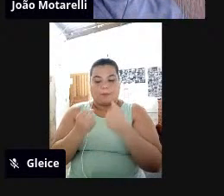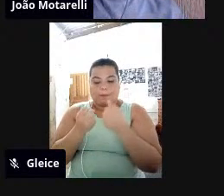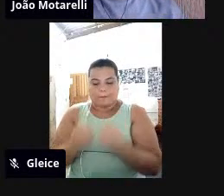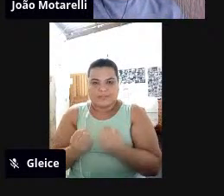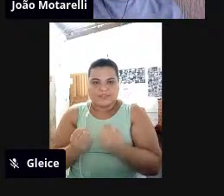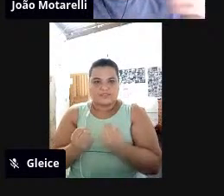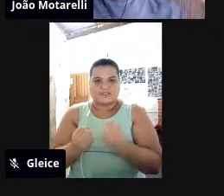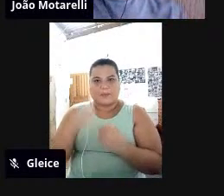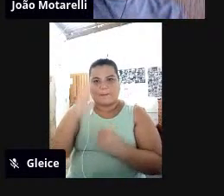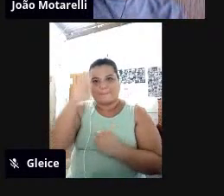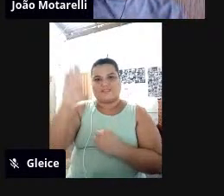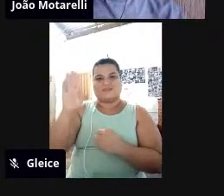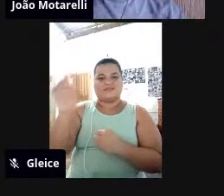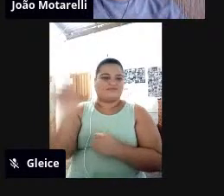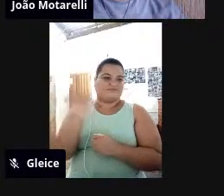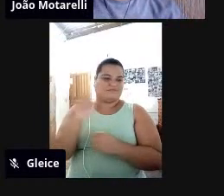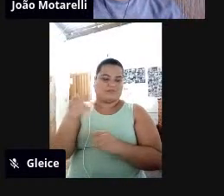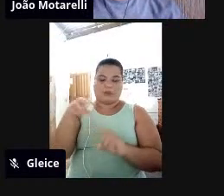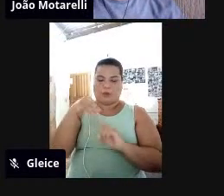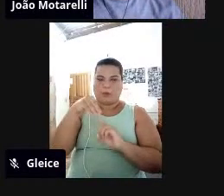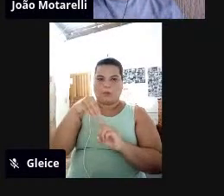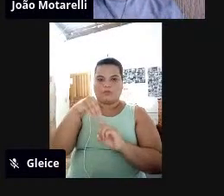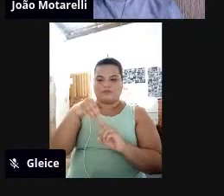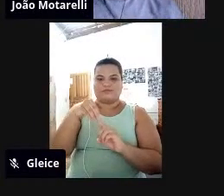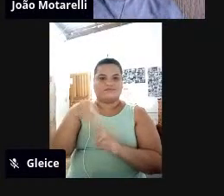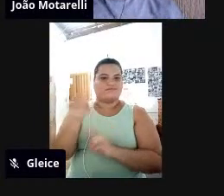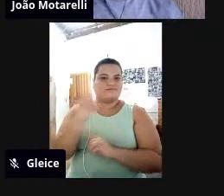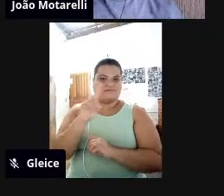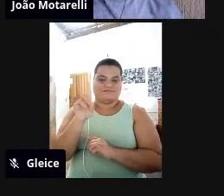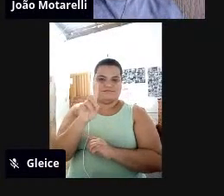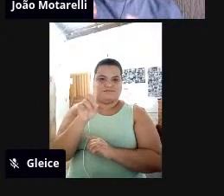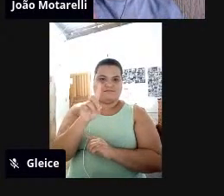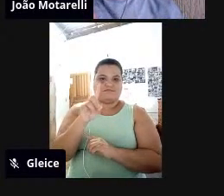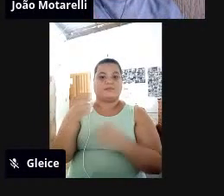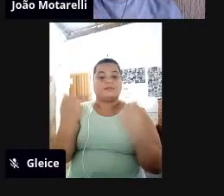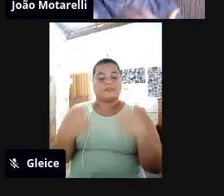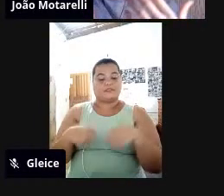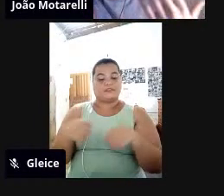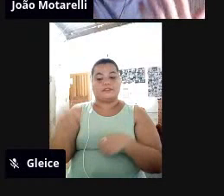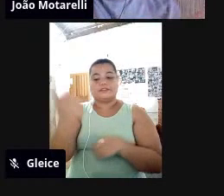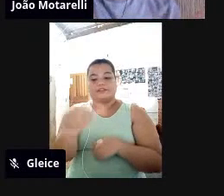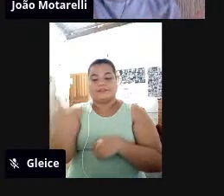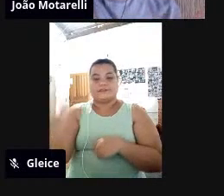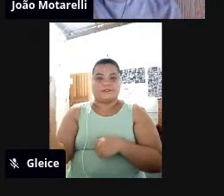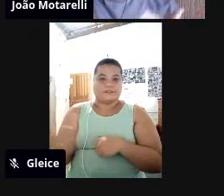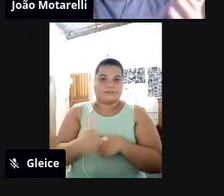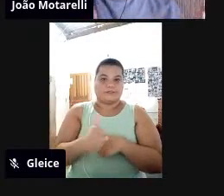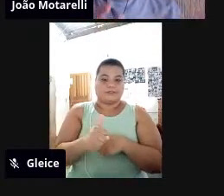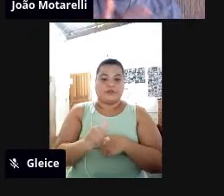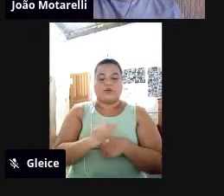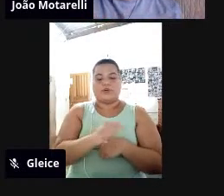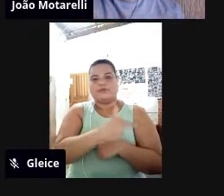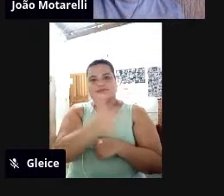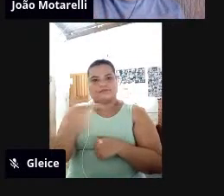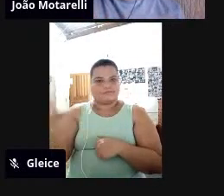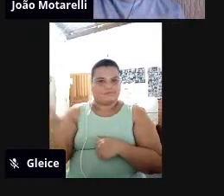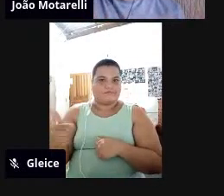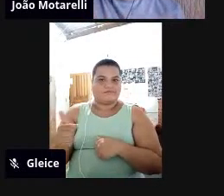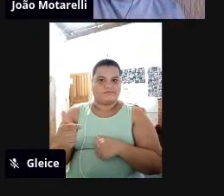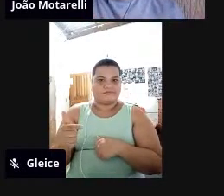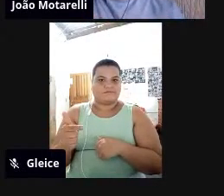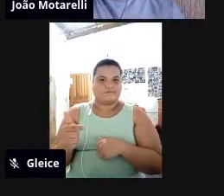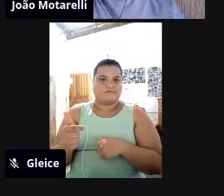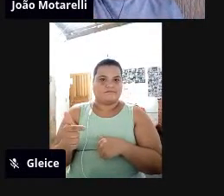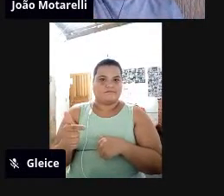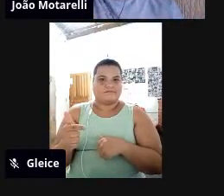fator único que vai determinar a performance. Então, eu preciso avaliar outras variáveis que estão associadas à performance.